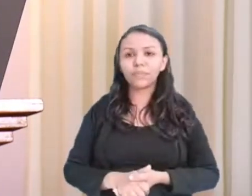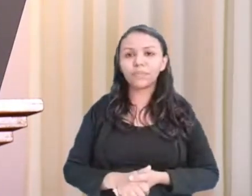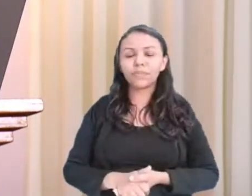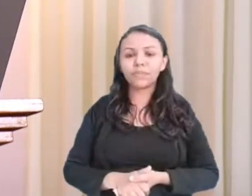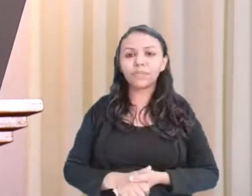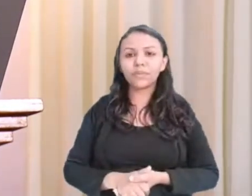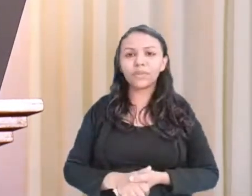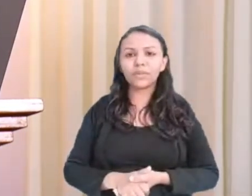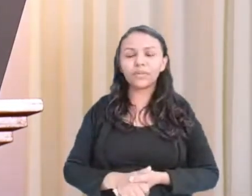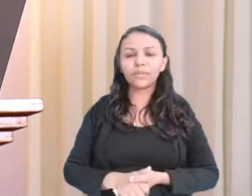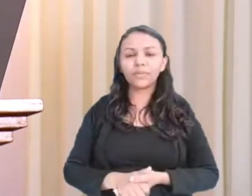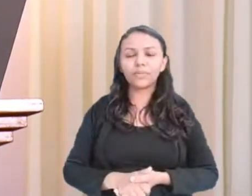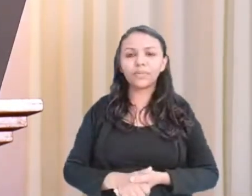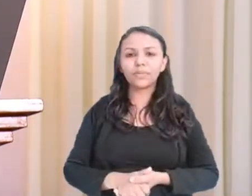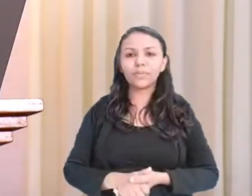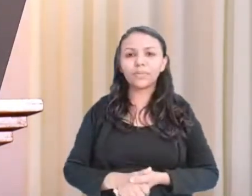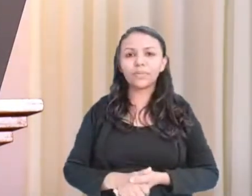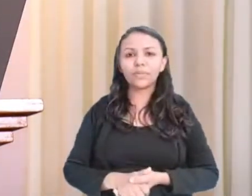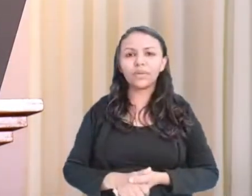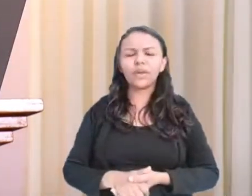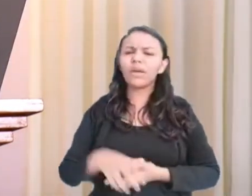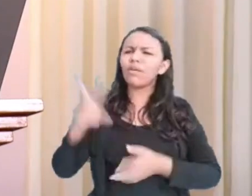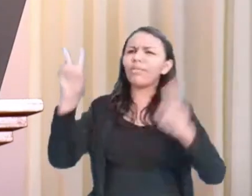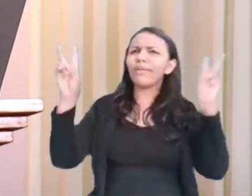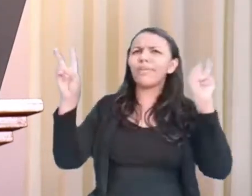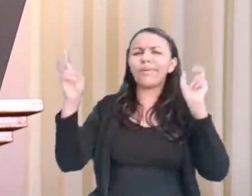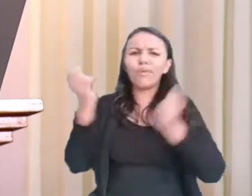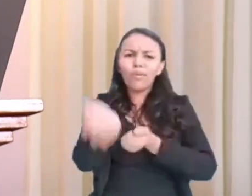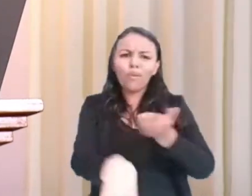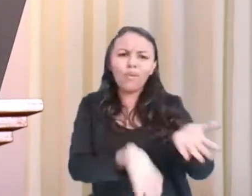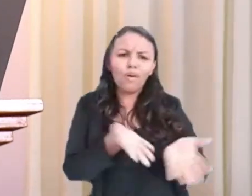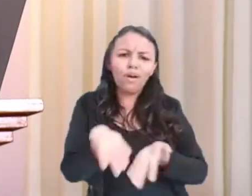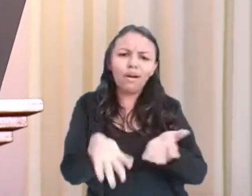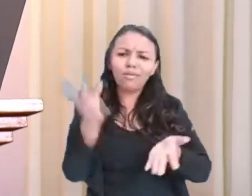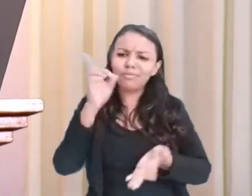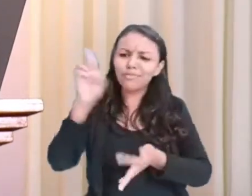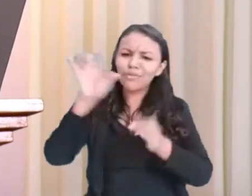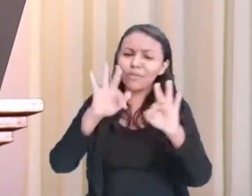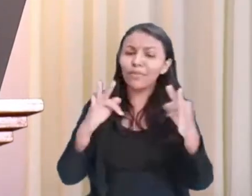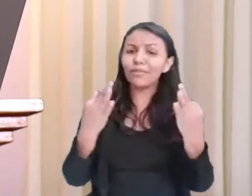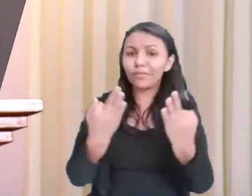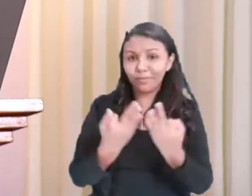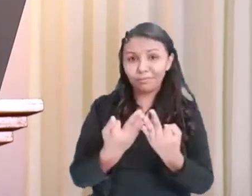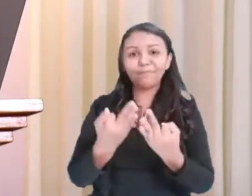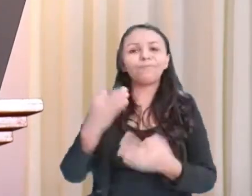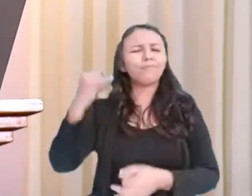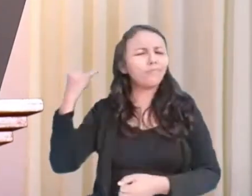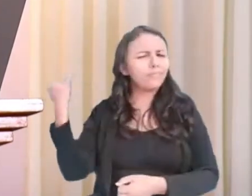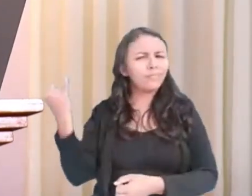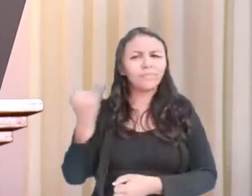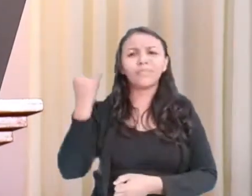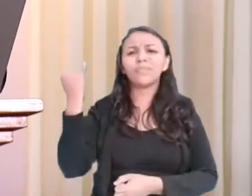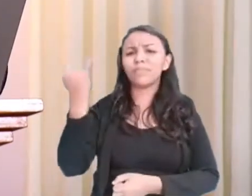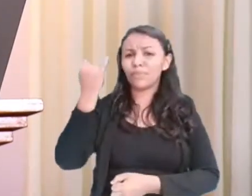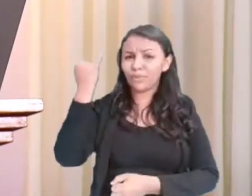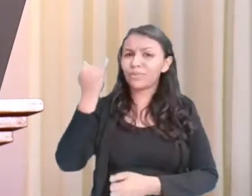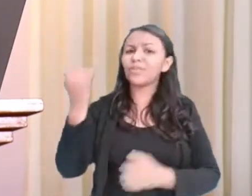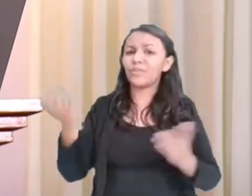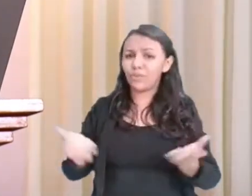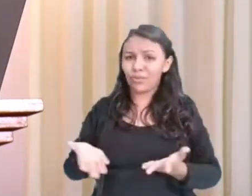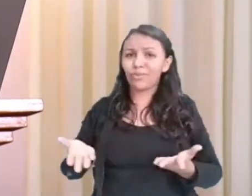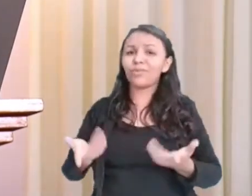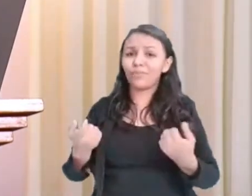falamos do cuidado de Deus com a família, nós falamos de algo que é muito importante em nossos dias. Todos nós